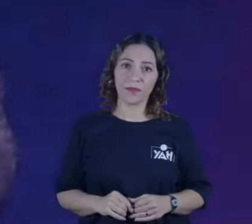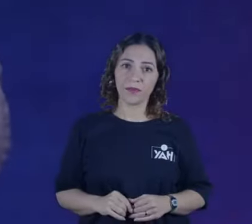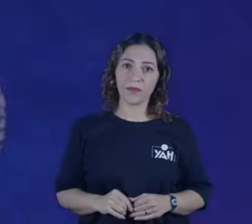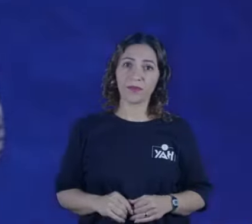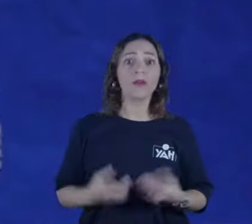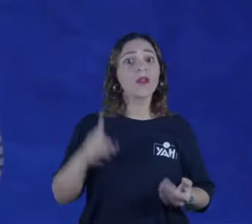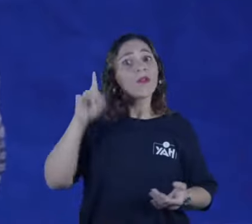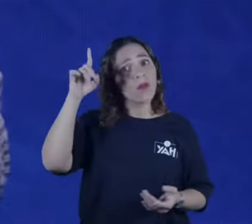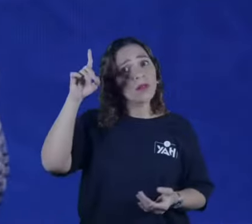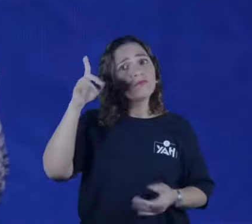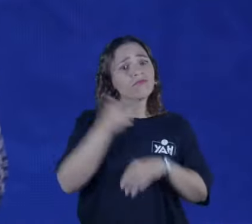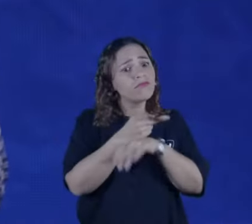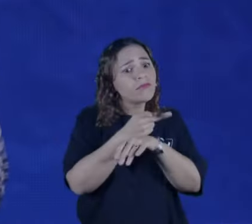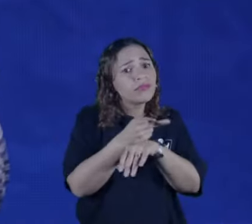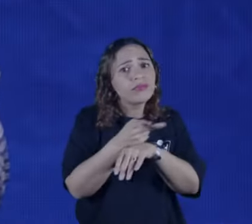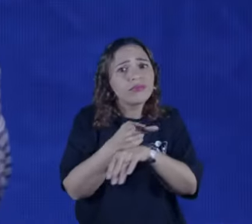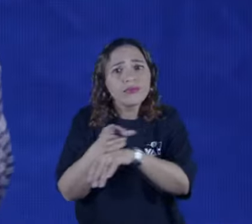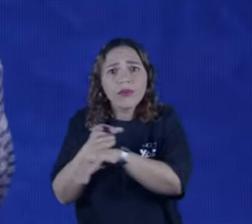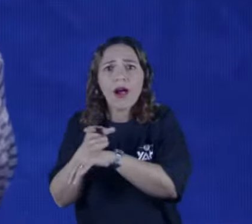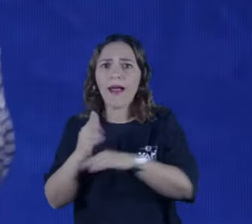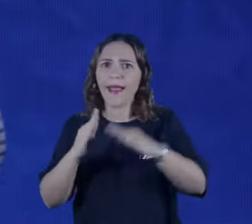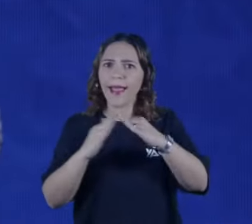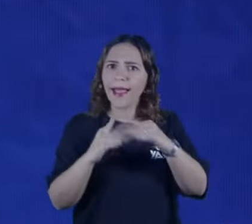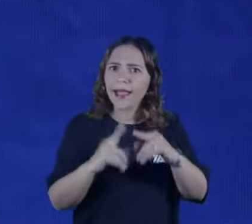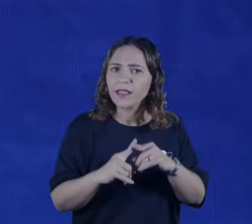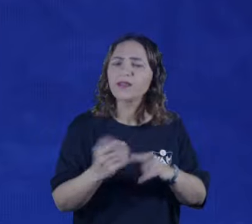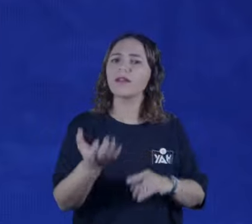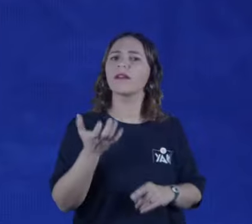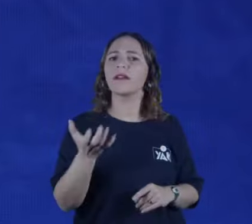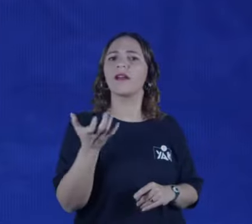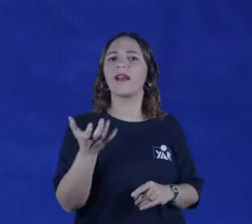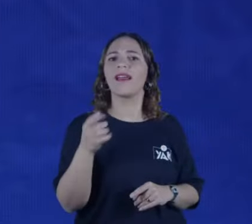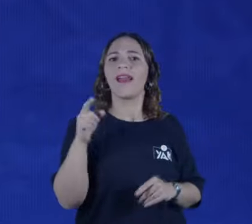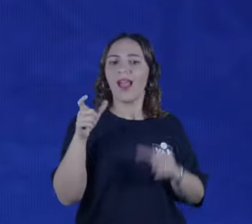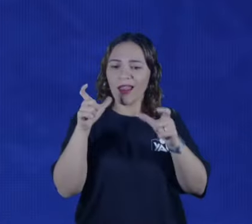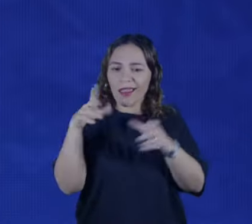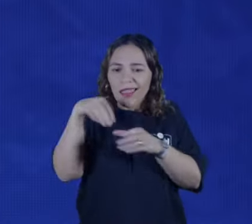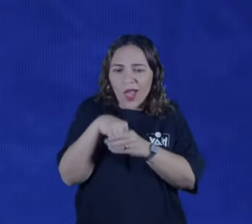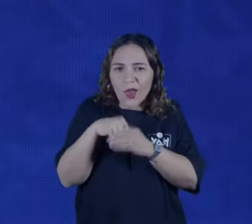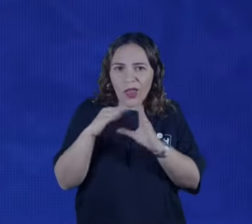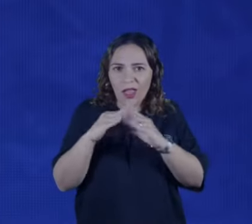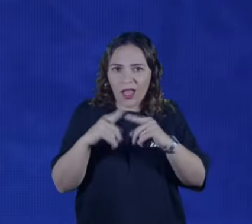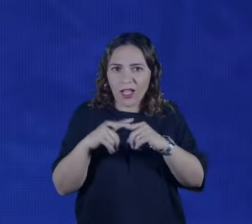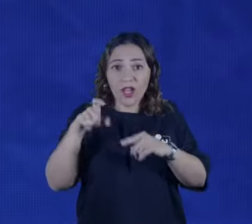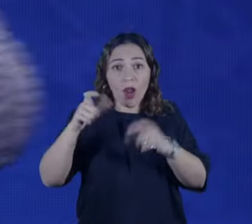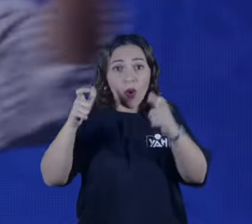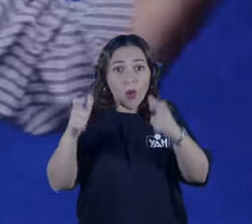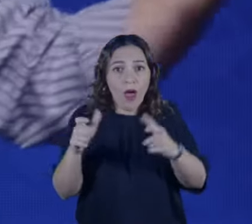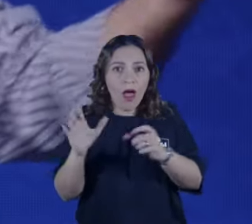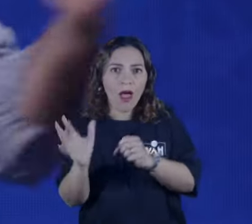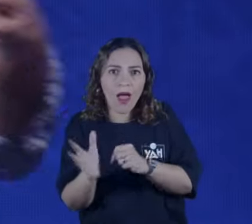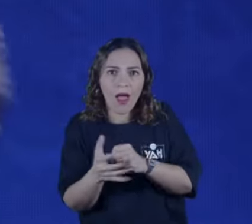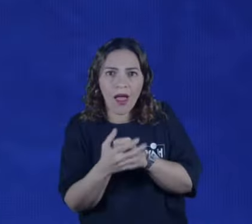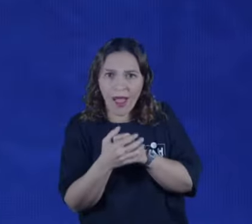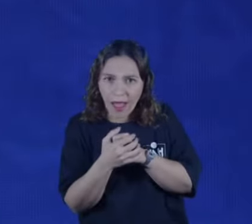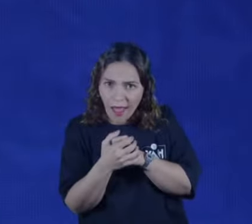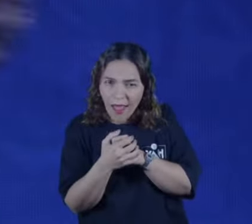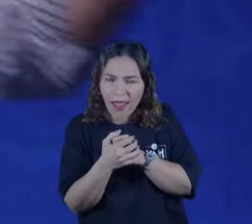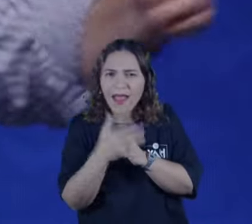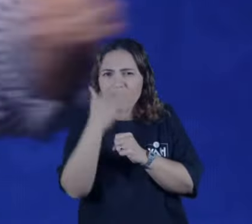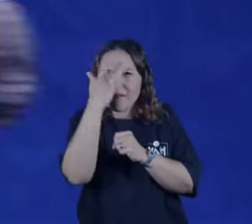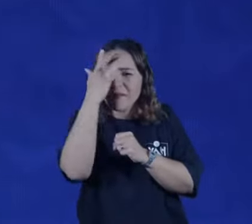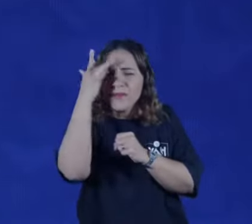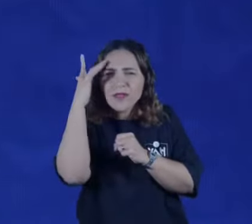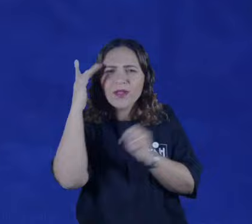Deus quer que a igreja seja tanto um refúgio para pessoas que venham de